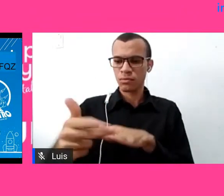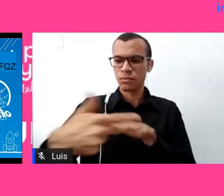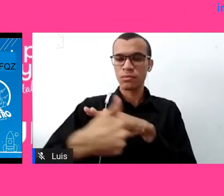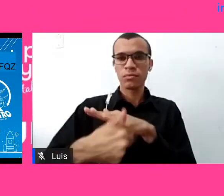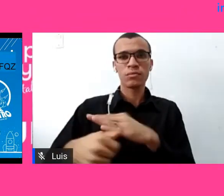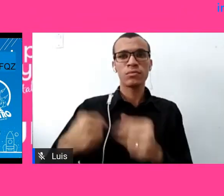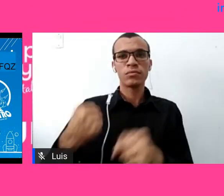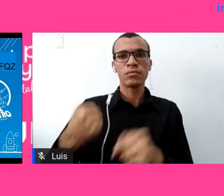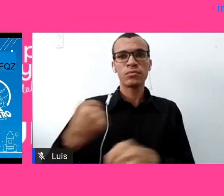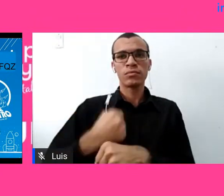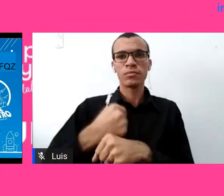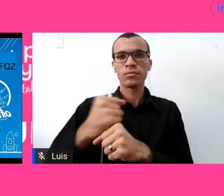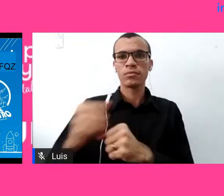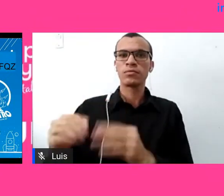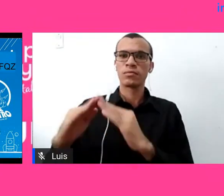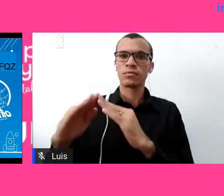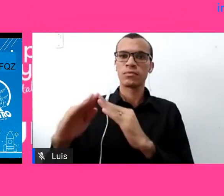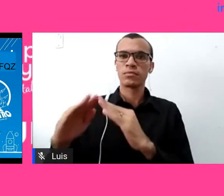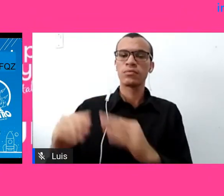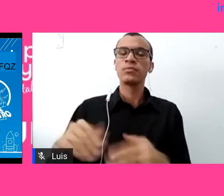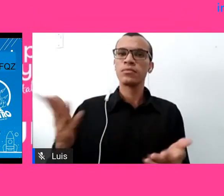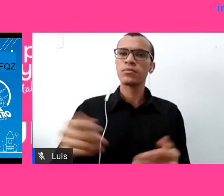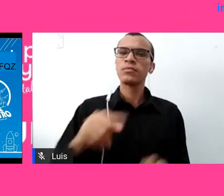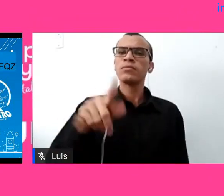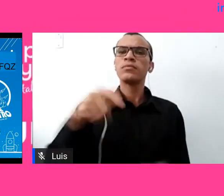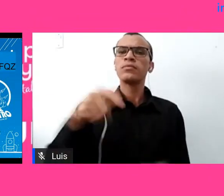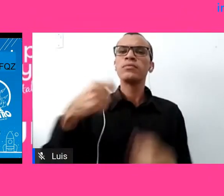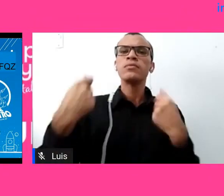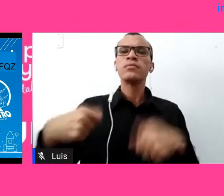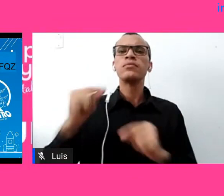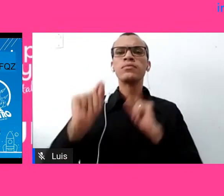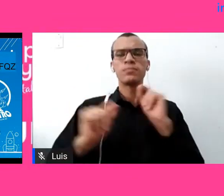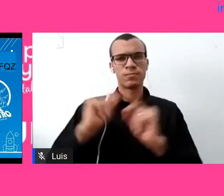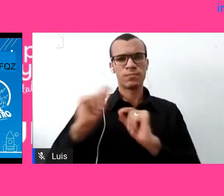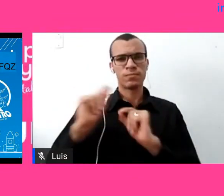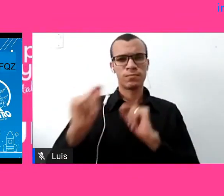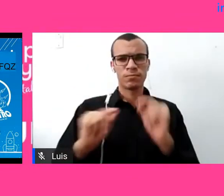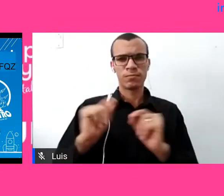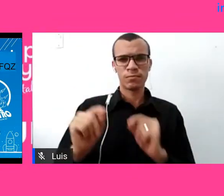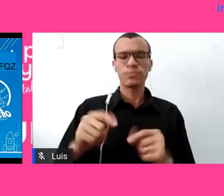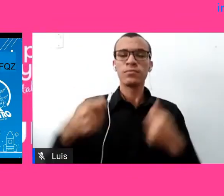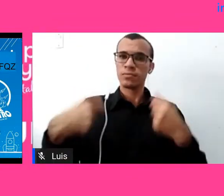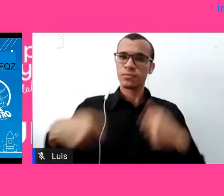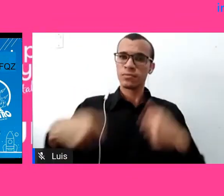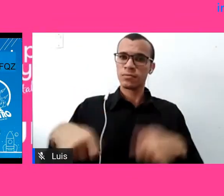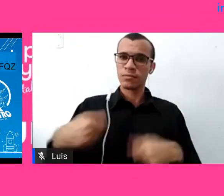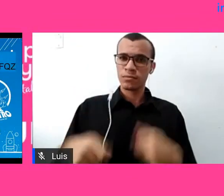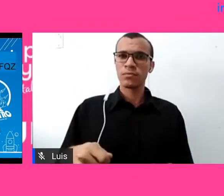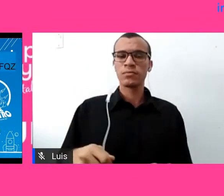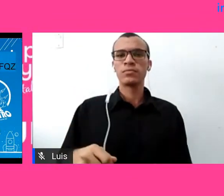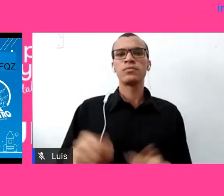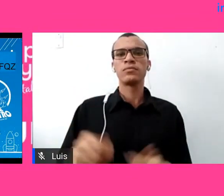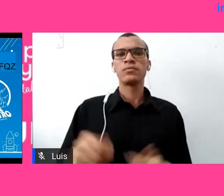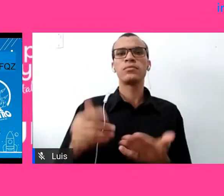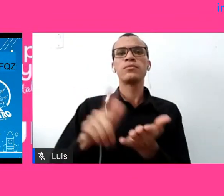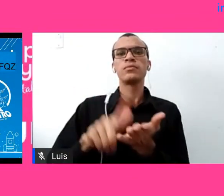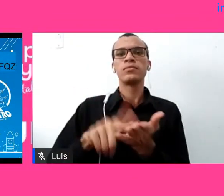maquete. Ferramentas necessárias para isso. Nós vamos precisar das folhas